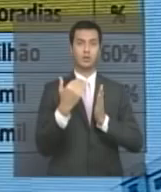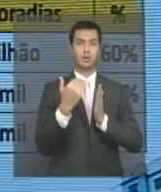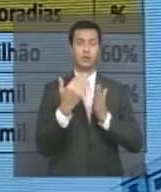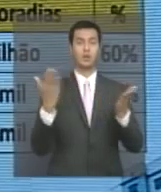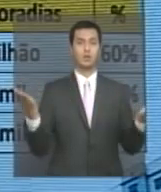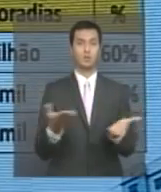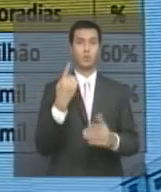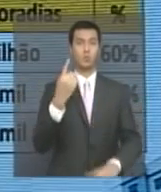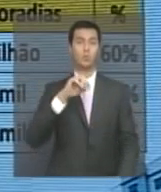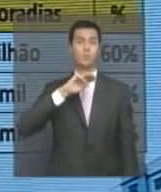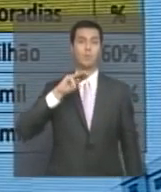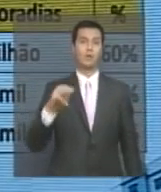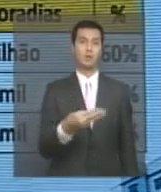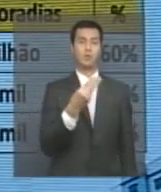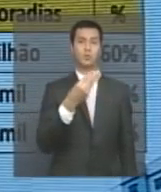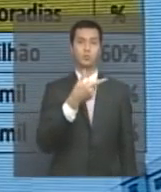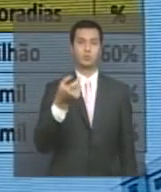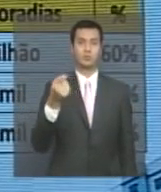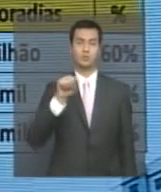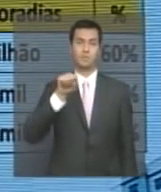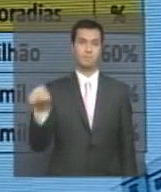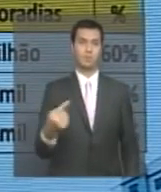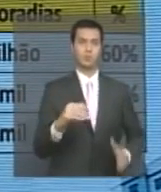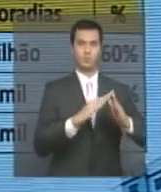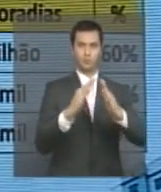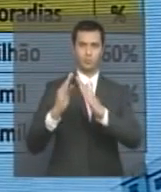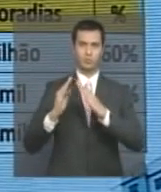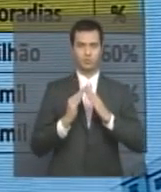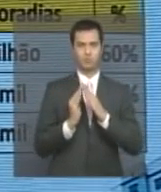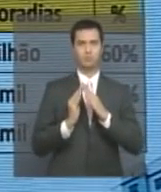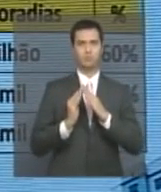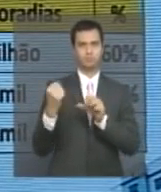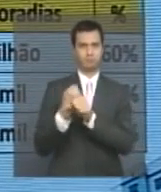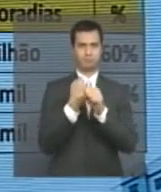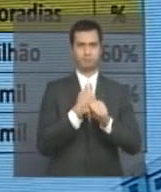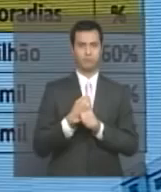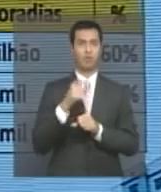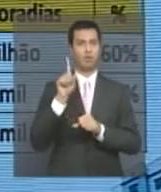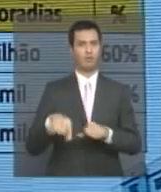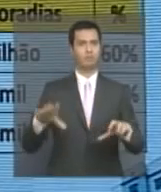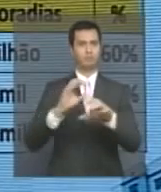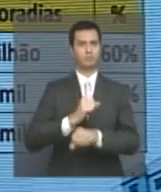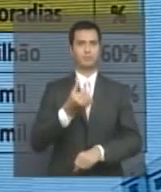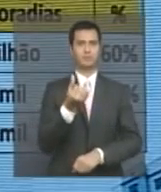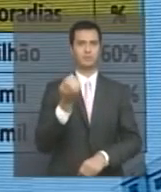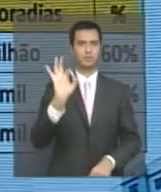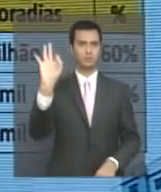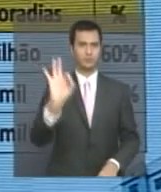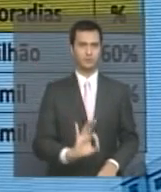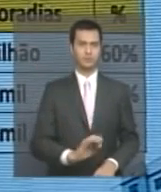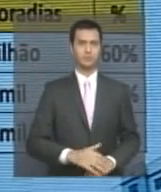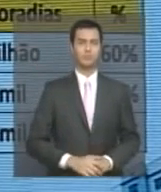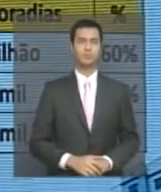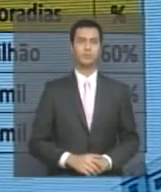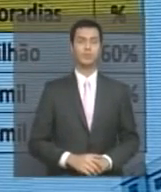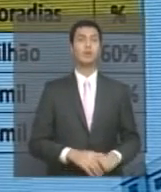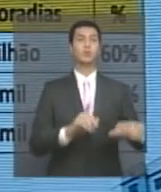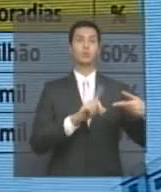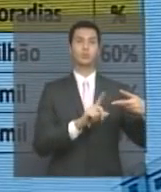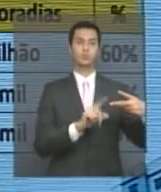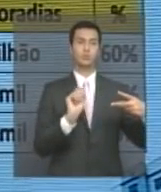ser agora 1 milhão e 200 mil moradias. Isso representa 60% do total. Na faixa 2, a